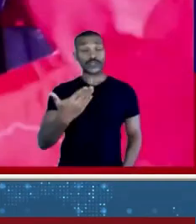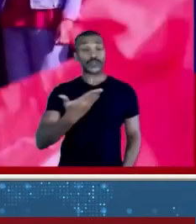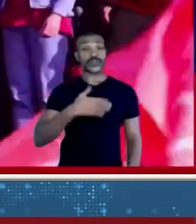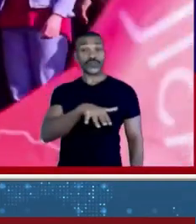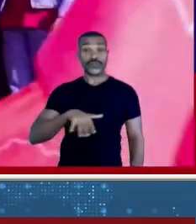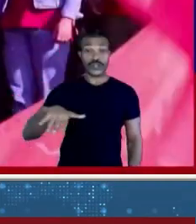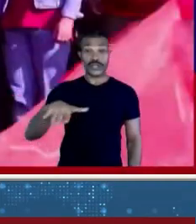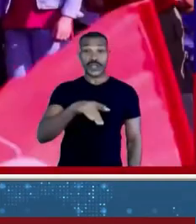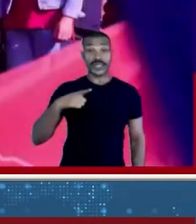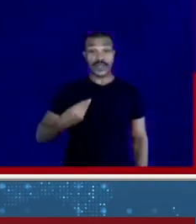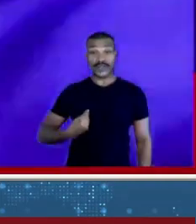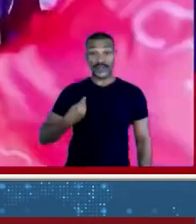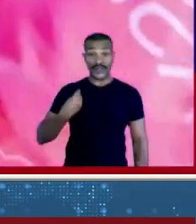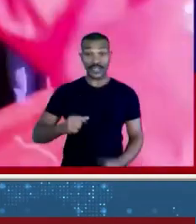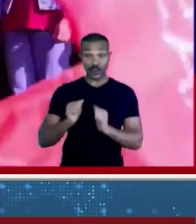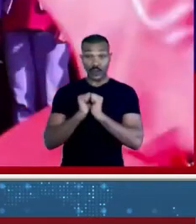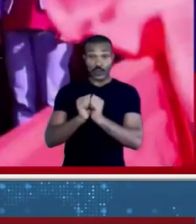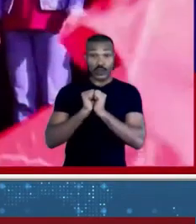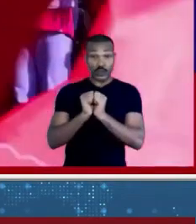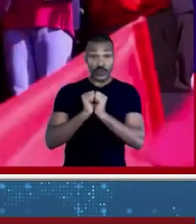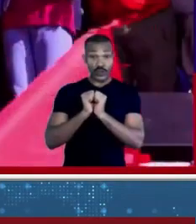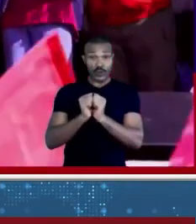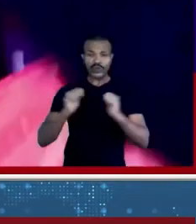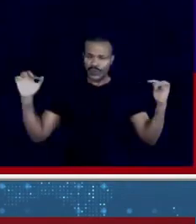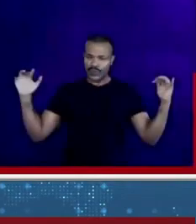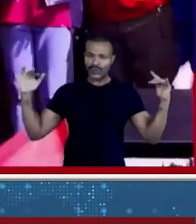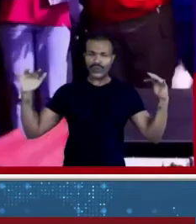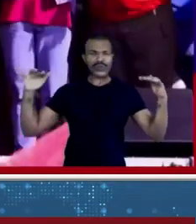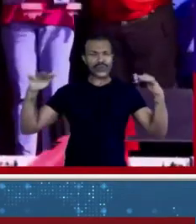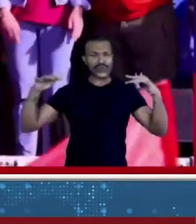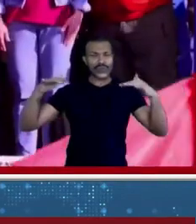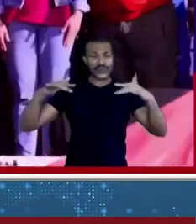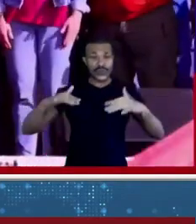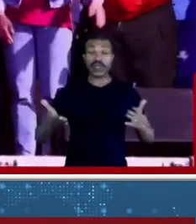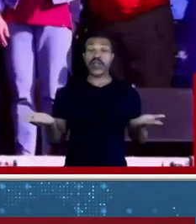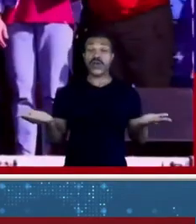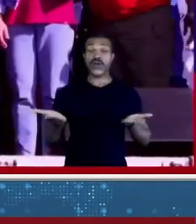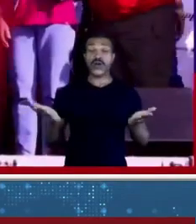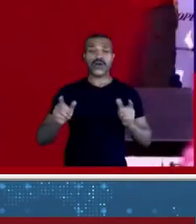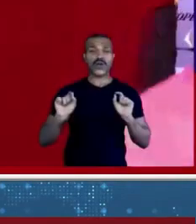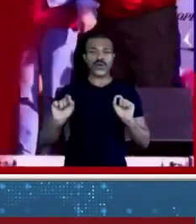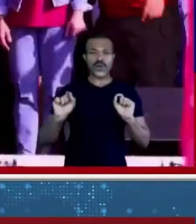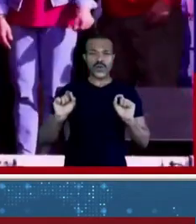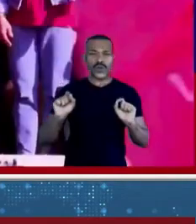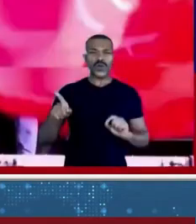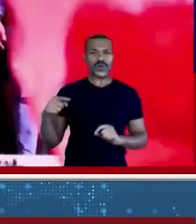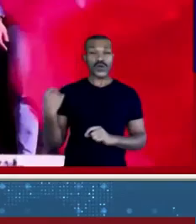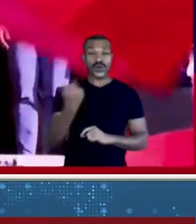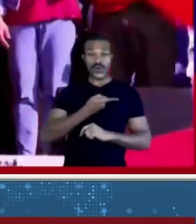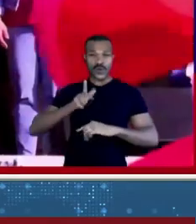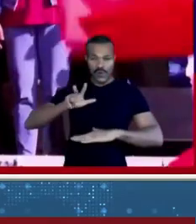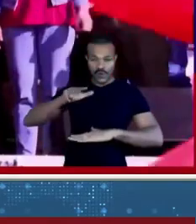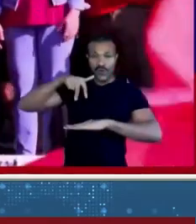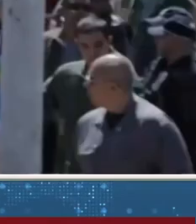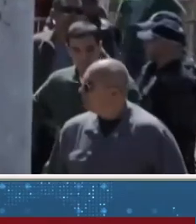reconstruir o Brasil, mas a partir de propostas que não têm ainda uma consistência, uma solidez que possa se tornar em políticas públicas.